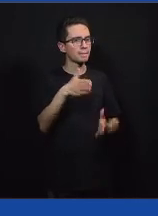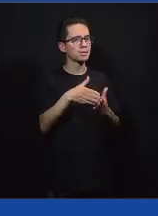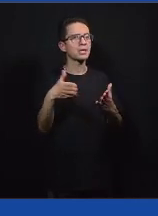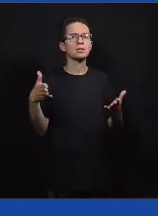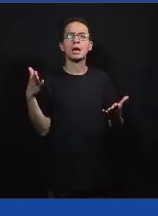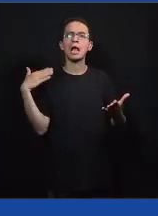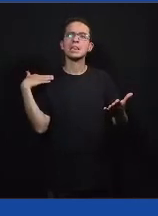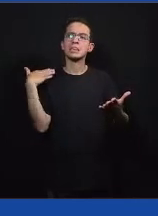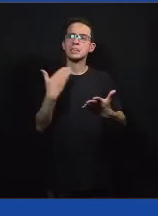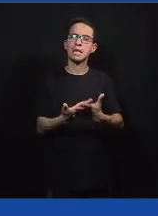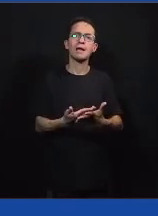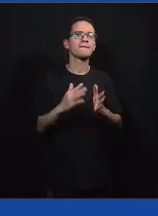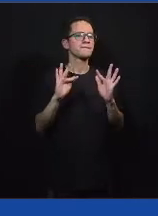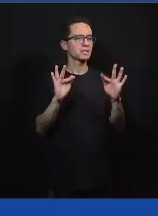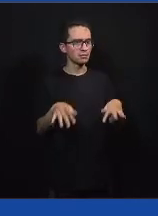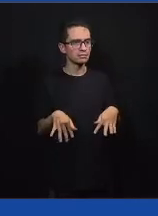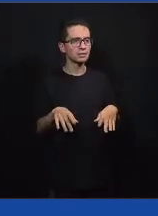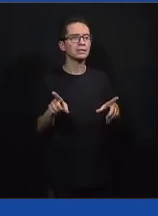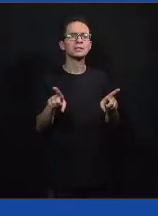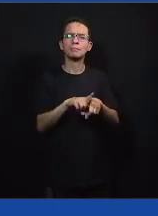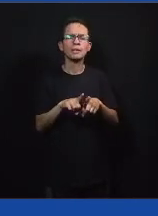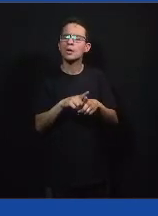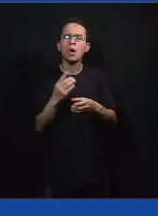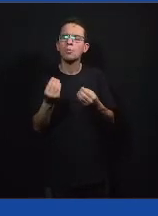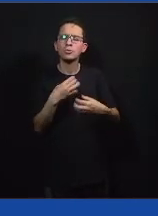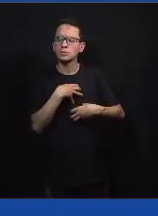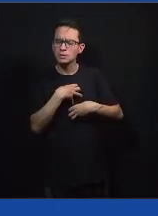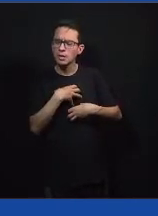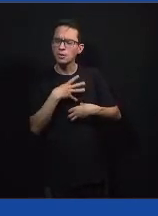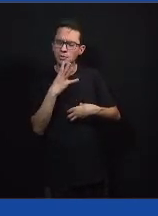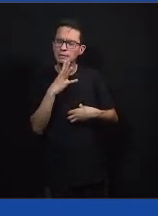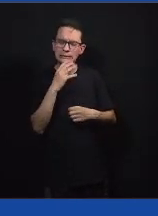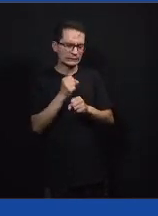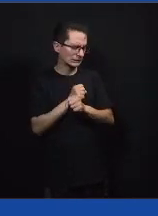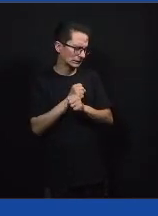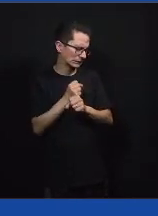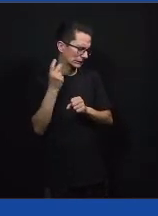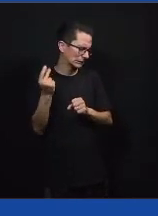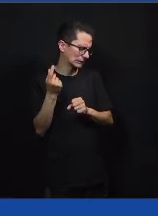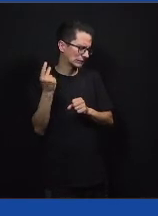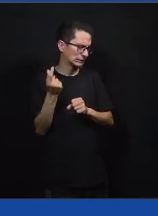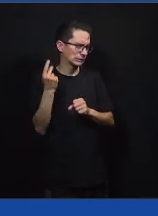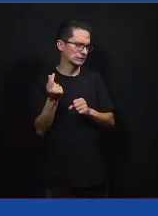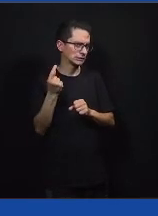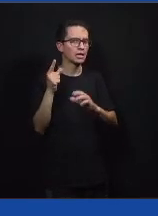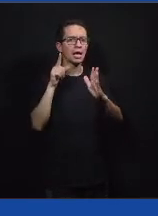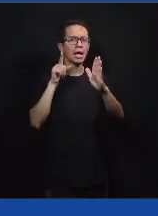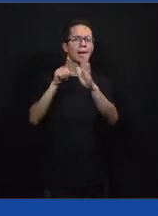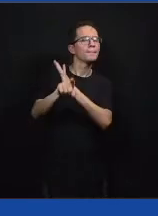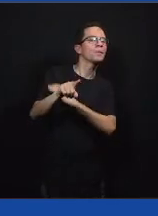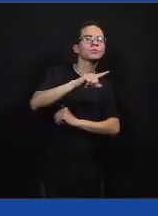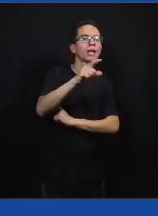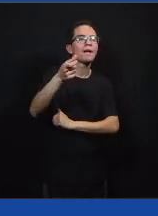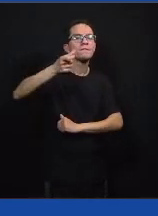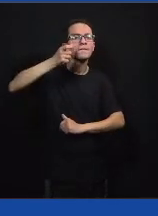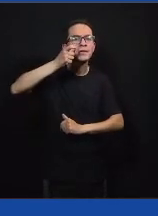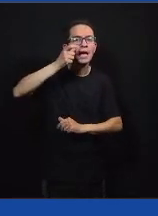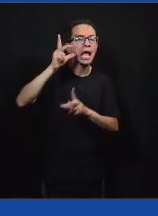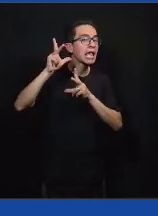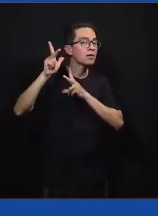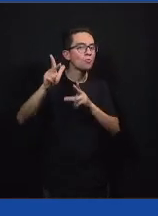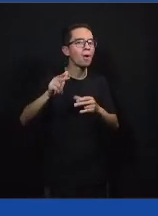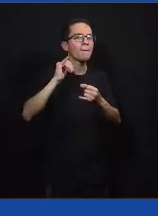lado e ter chegado até o final e a gente se sente como se conhecesse há muito tempo né não sei Algum de vocês aí tão assistindo viveram uma situação